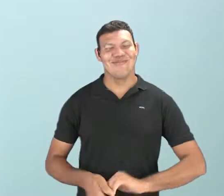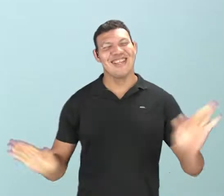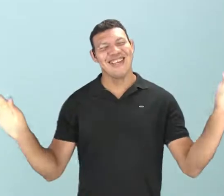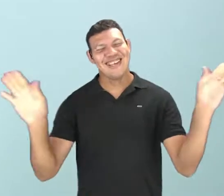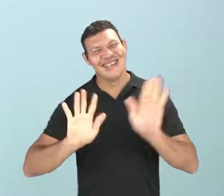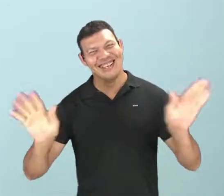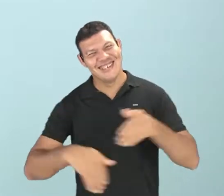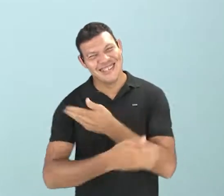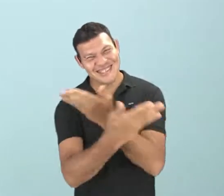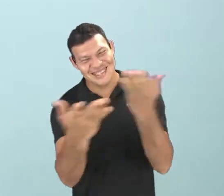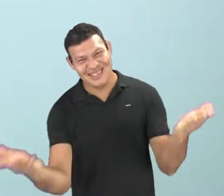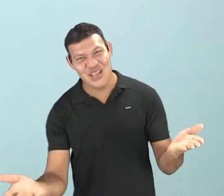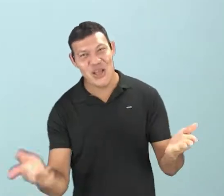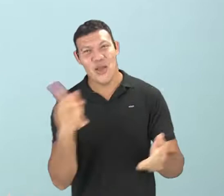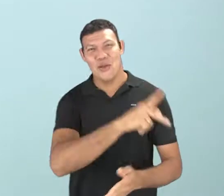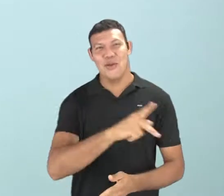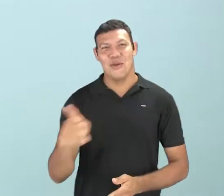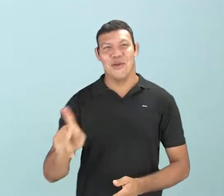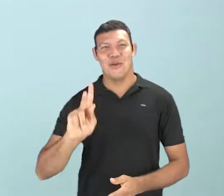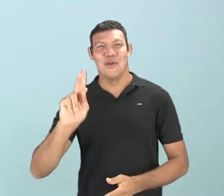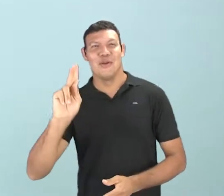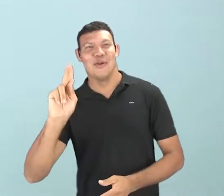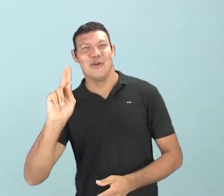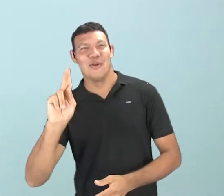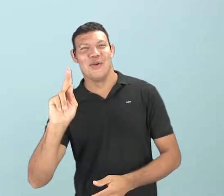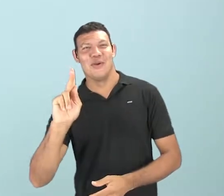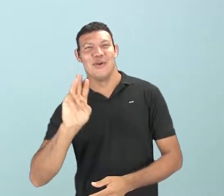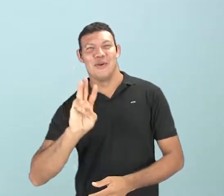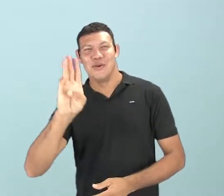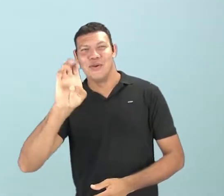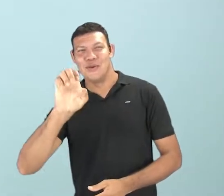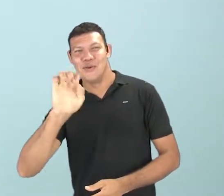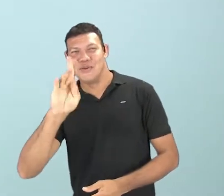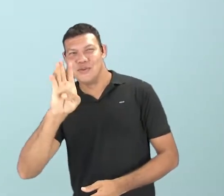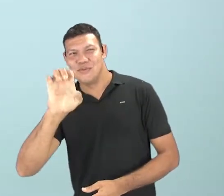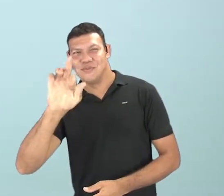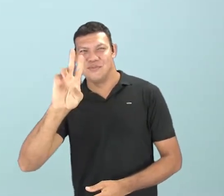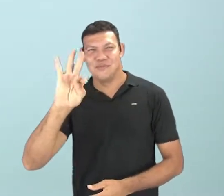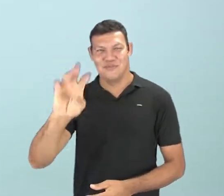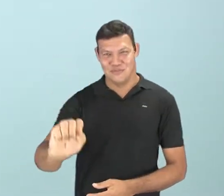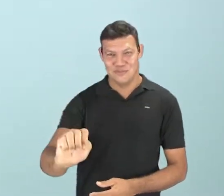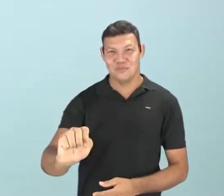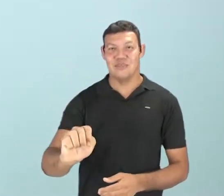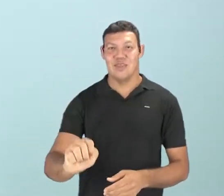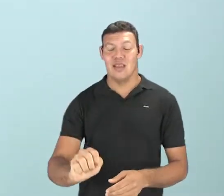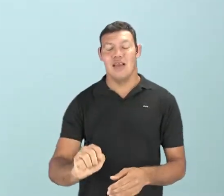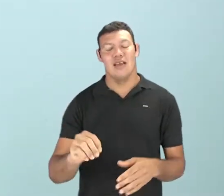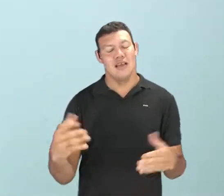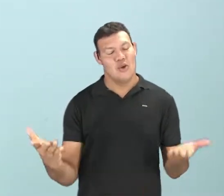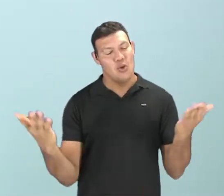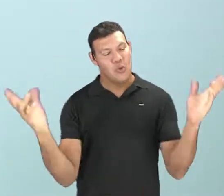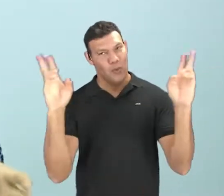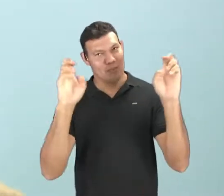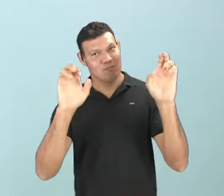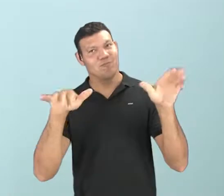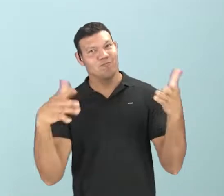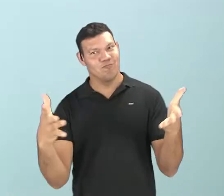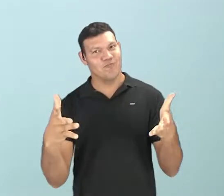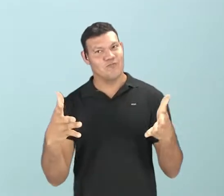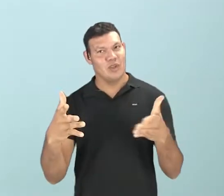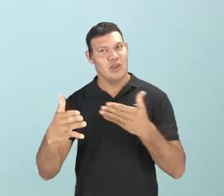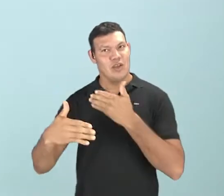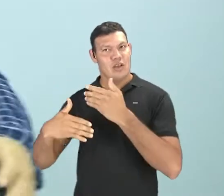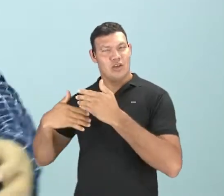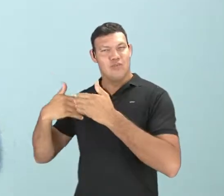Olá pessoal, aqui é o professor Ebert para mais uma aula de História e hoje vamos falar de um assunto que ele perpassa conteúdos históricos, ele